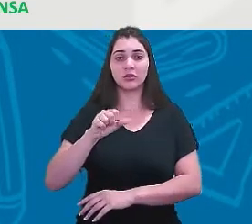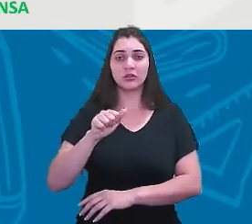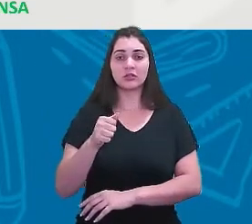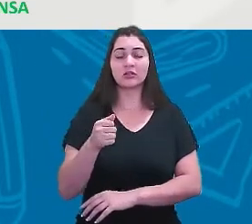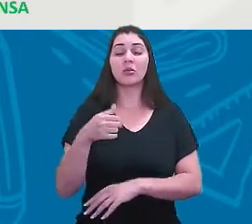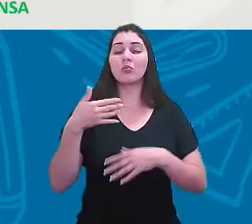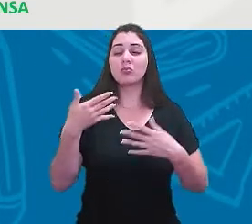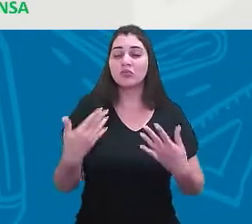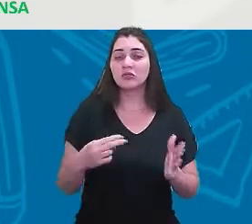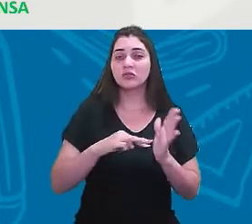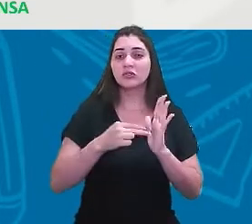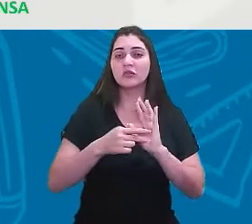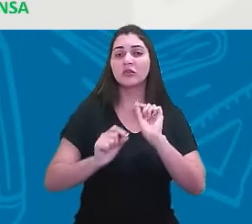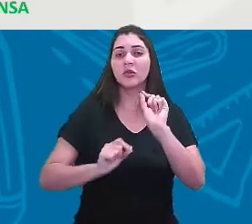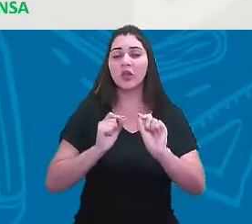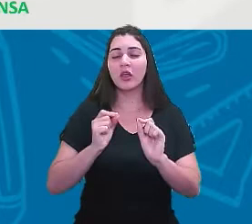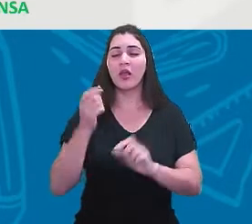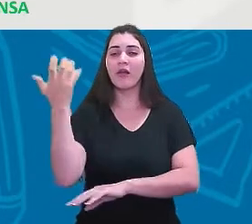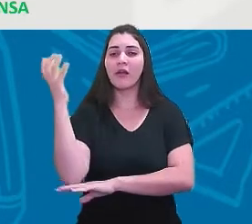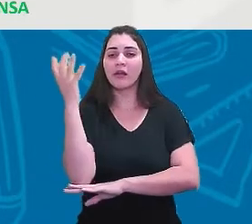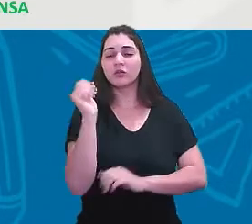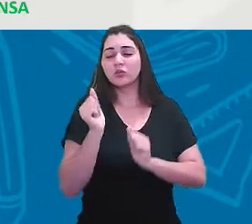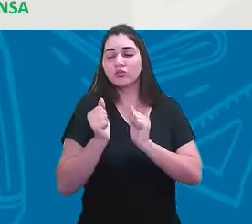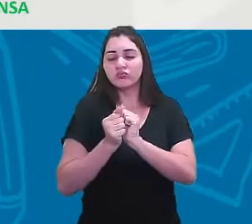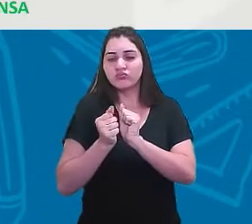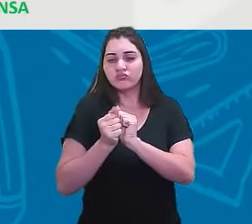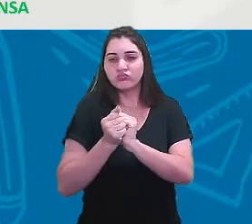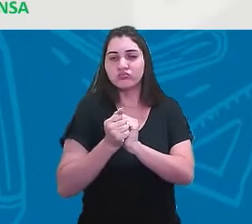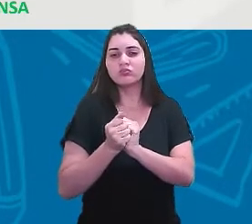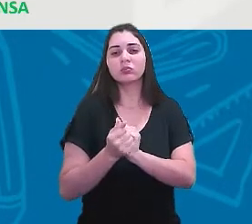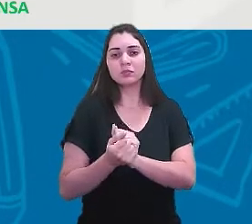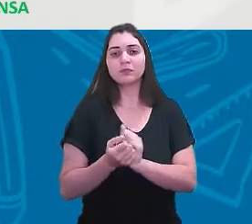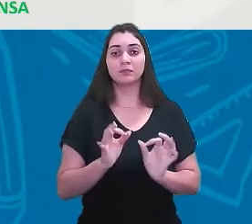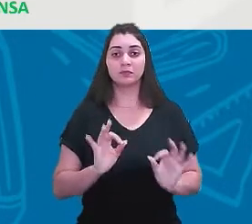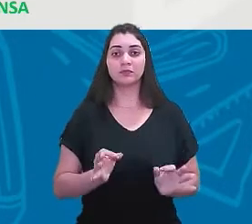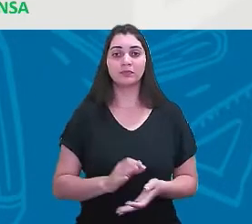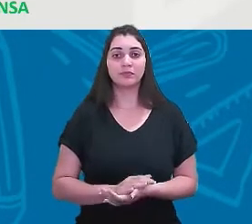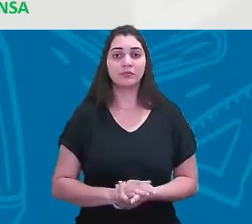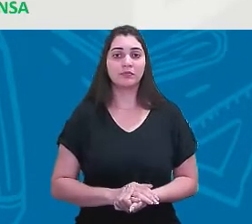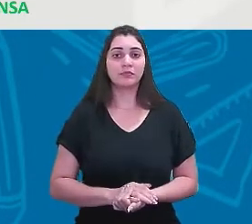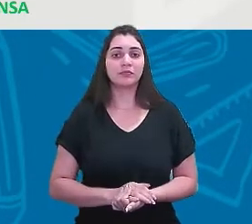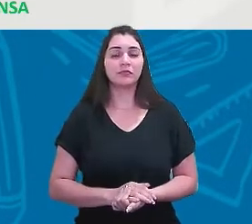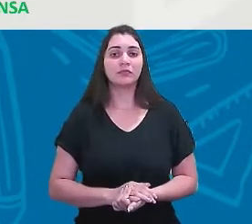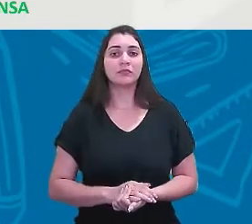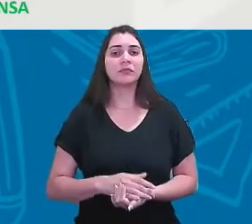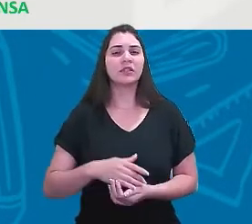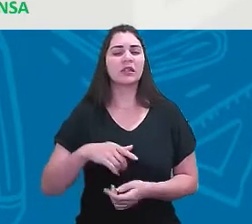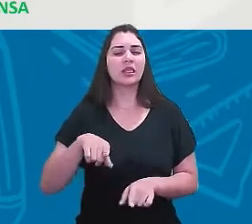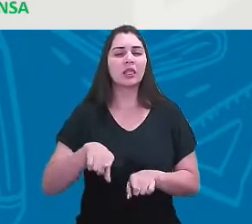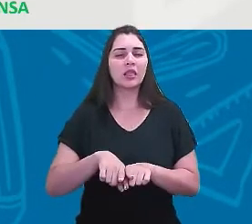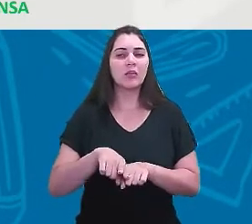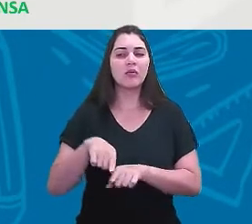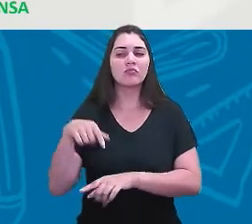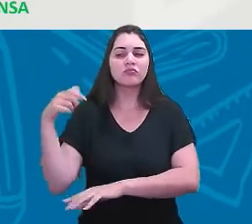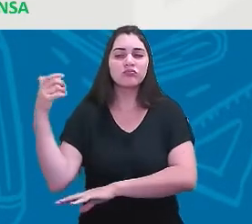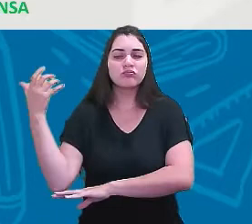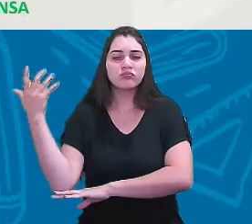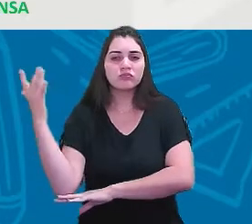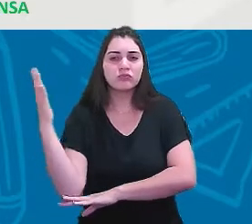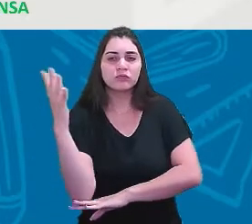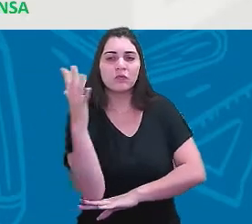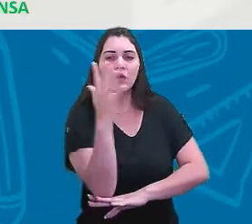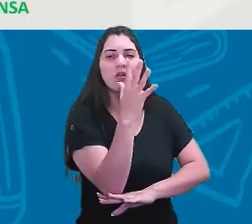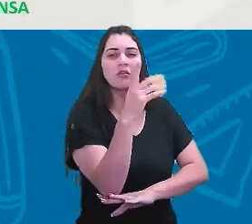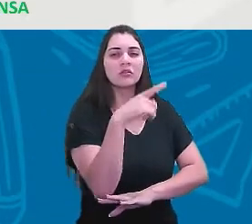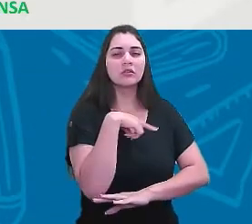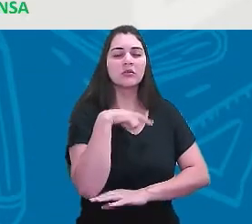elas estão bem juntinhas umas das outras, tá certo? E é uma floresta que possui uma